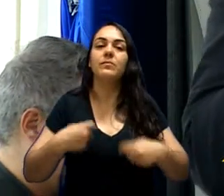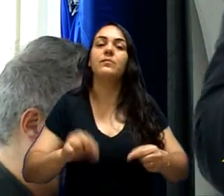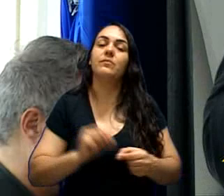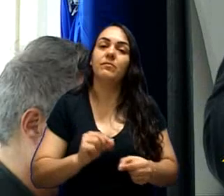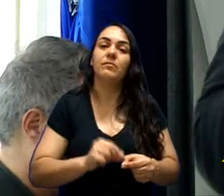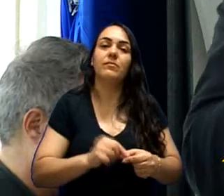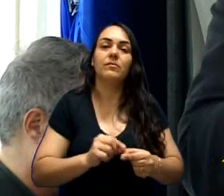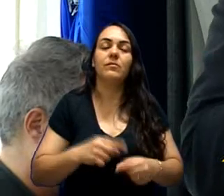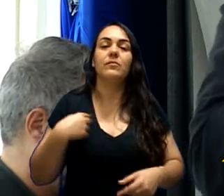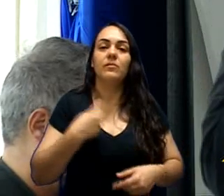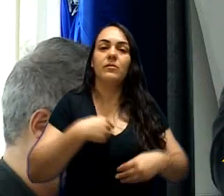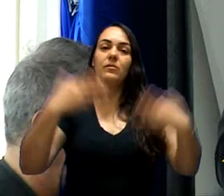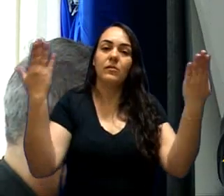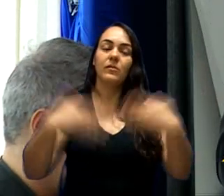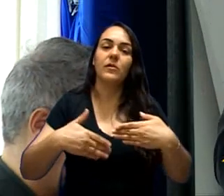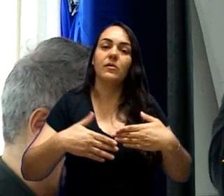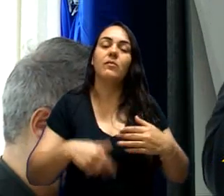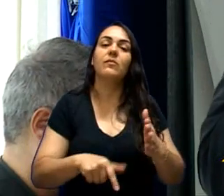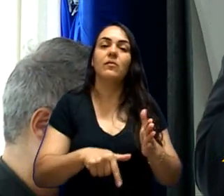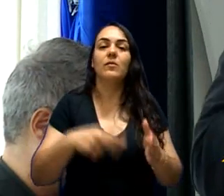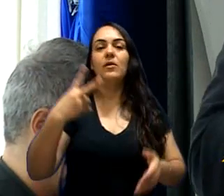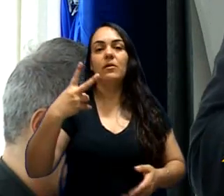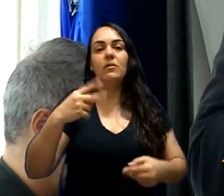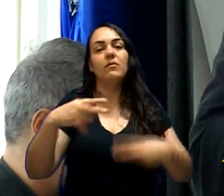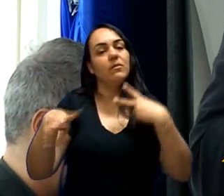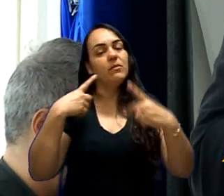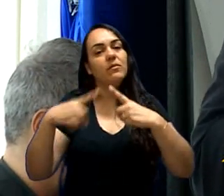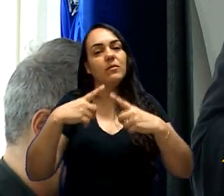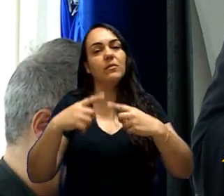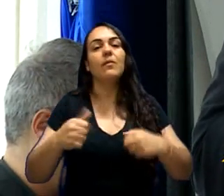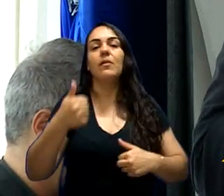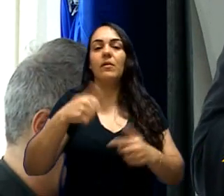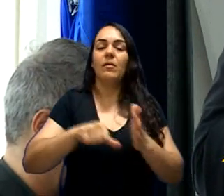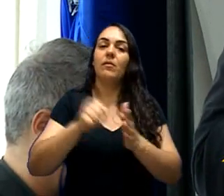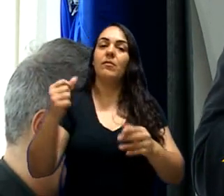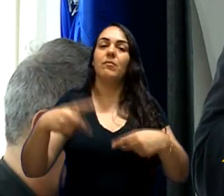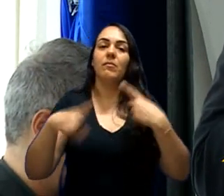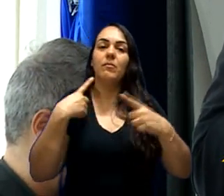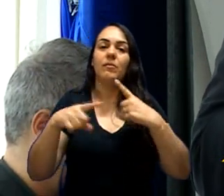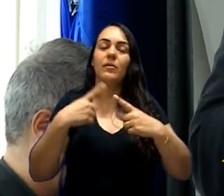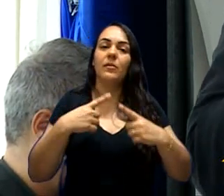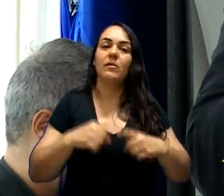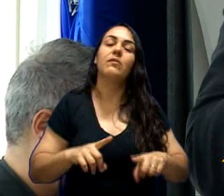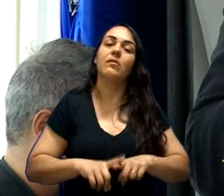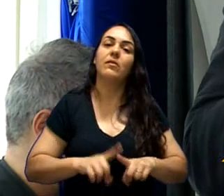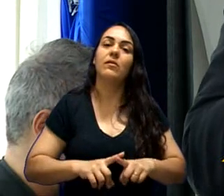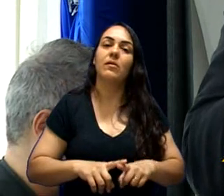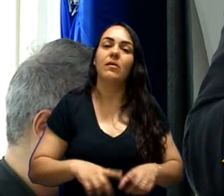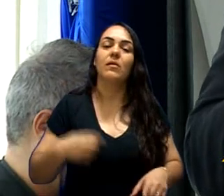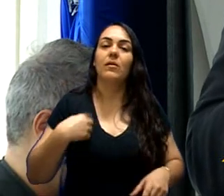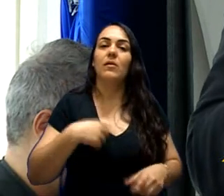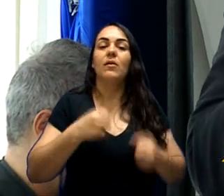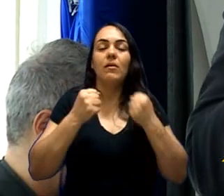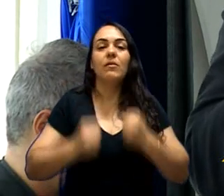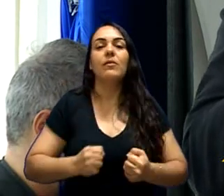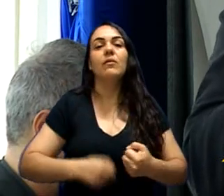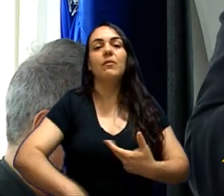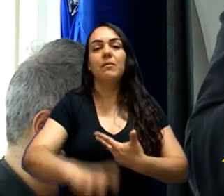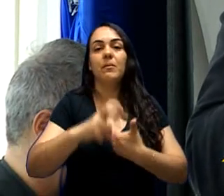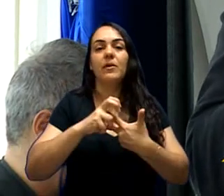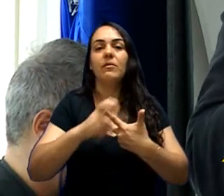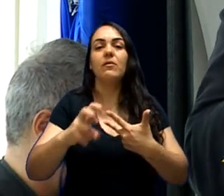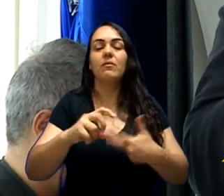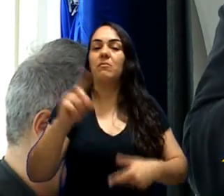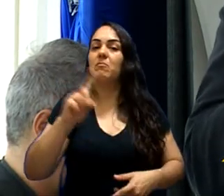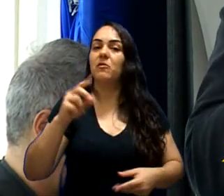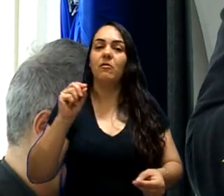Cadê? Se nós aprovamos em primeira e segunda discussão, em maioria... E é impositivo. E o Poder Executivo não cumpre. Minha